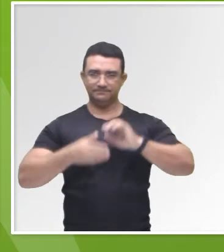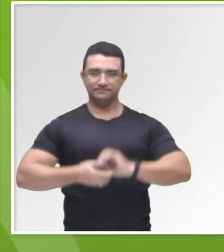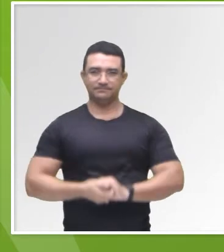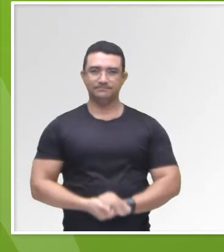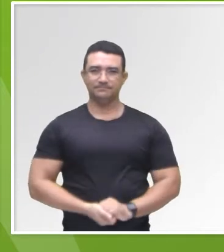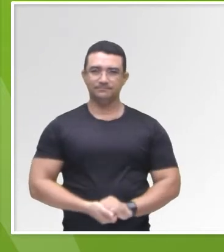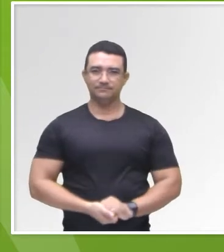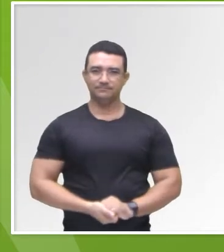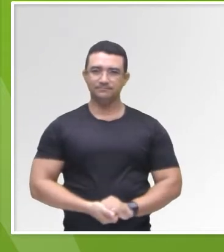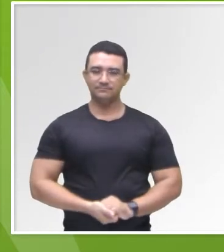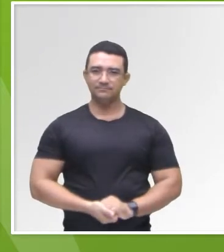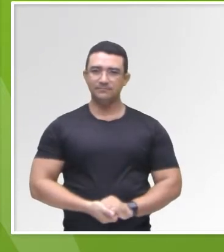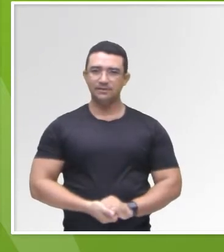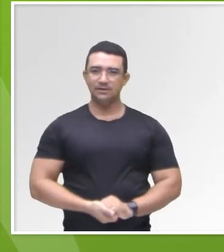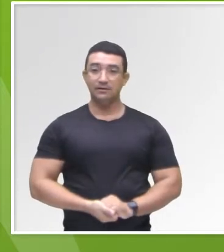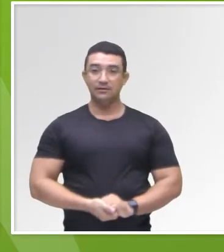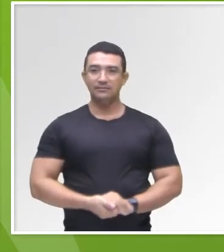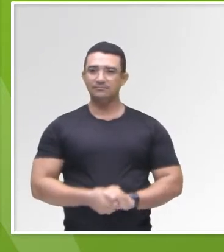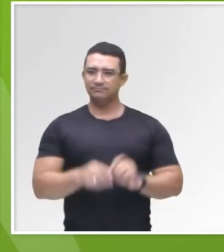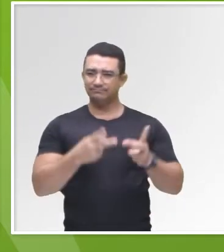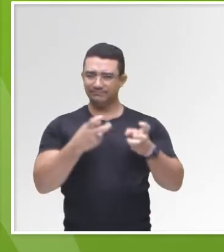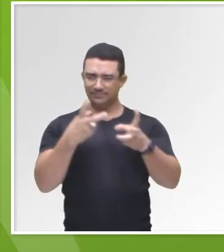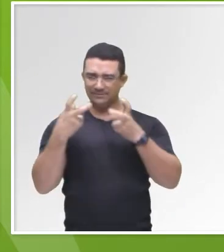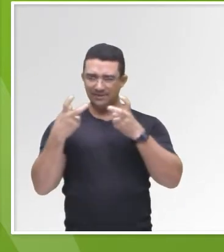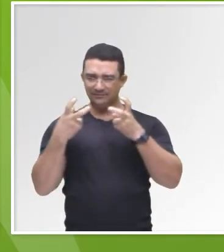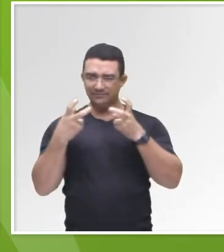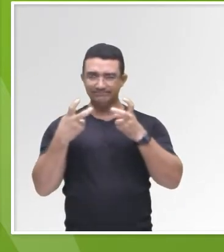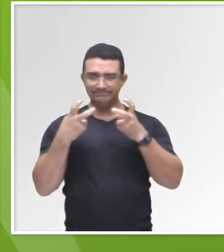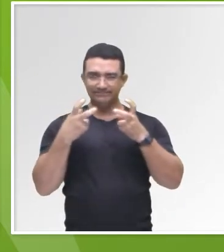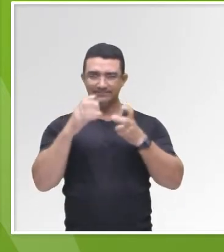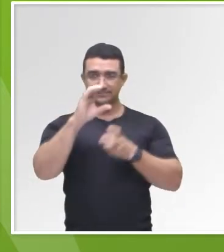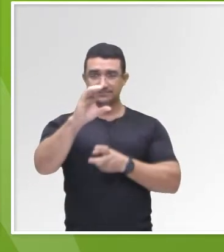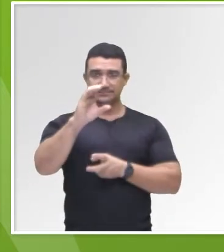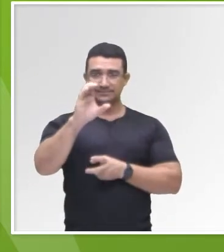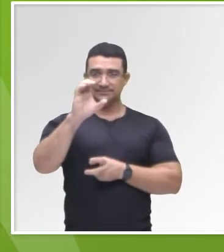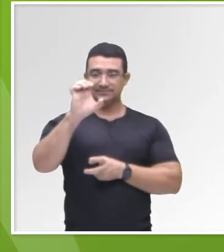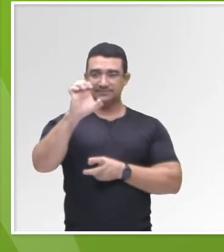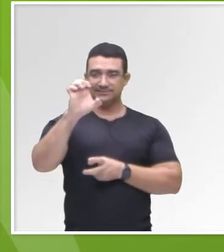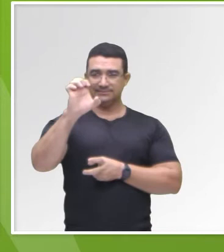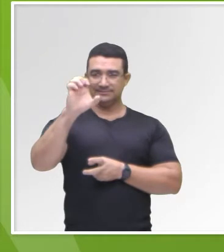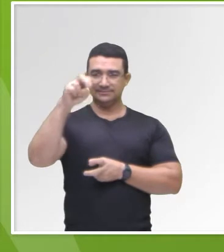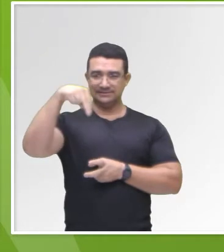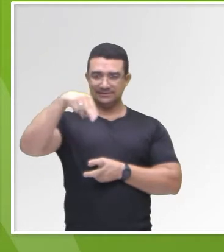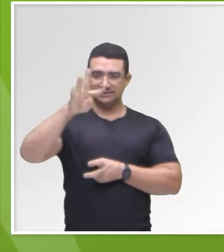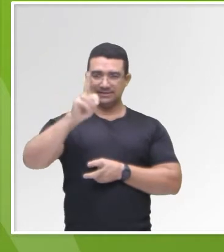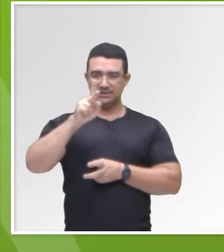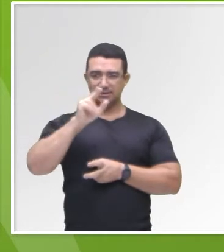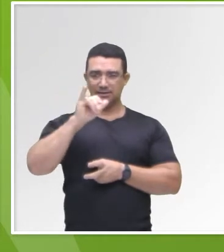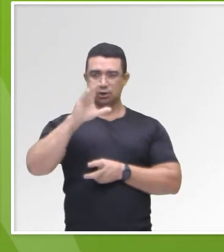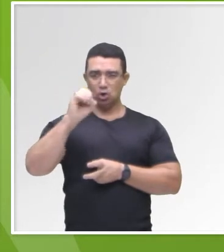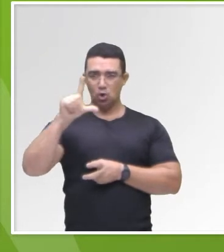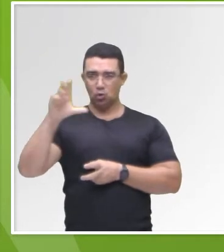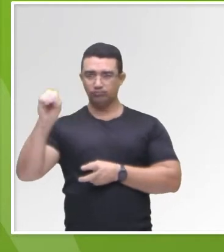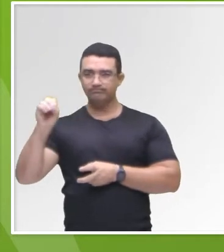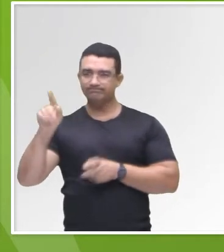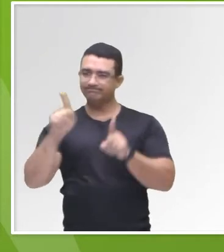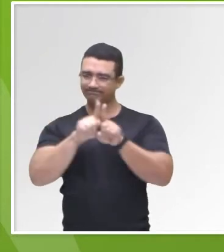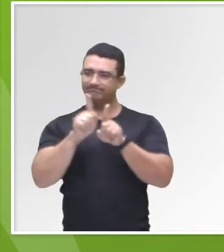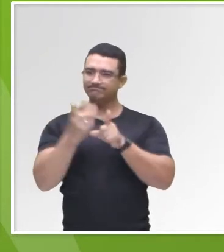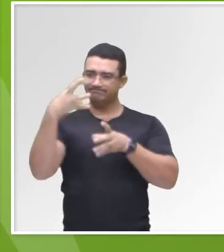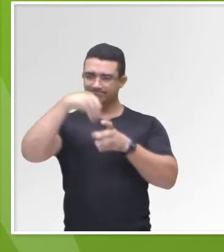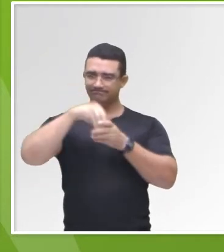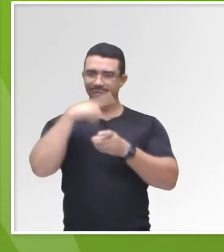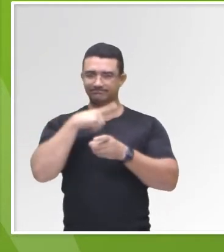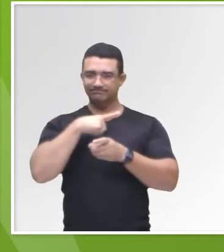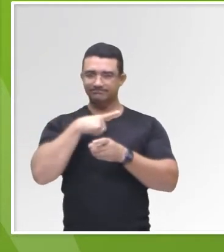gente observa os centríolos, uma em cada extremidade. Mesma coisa nessas outras imagens, certo? Aí estão